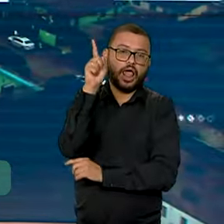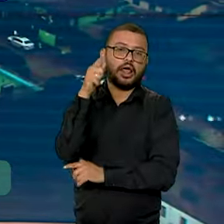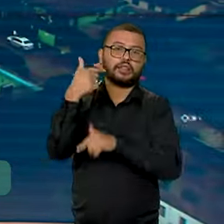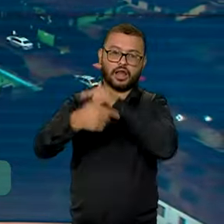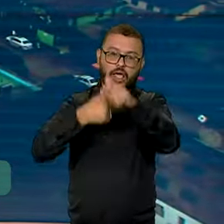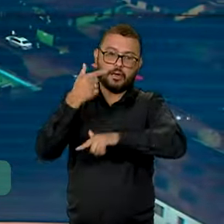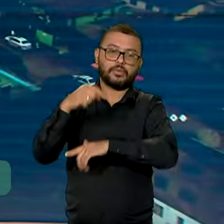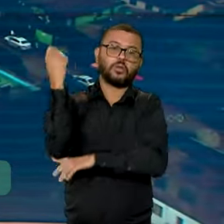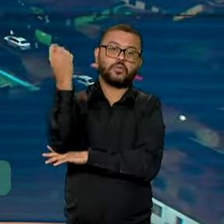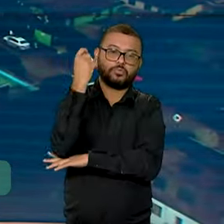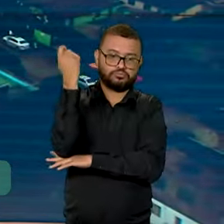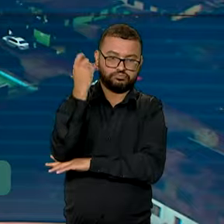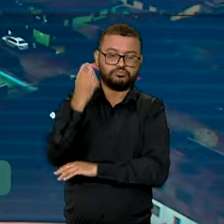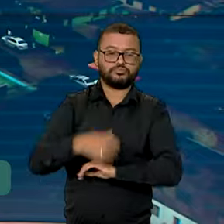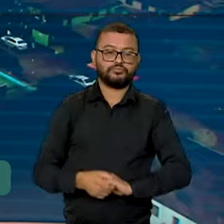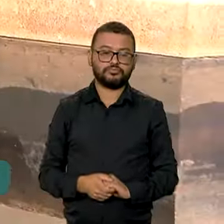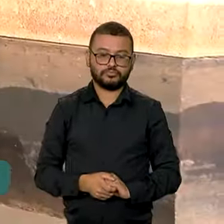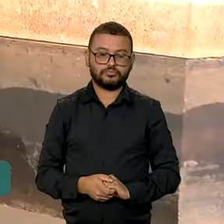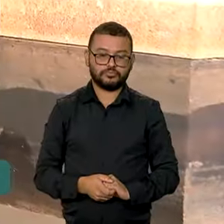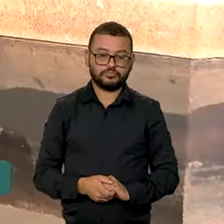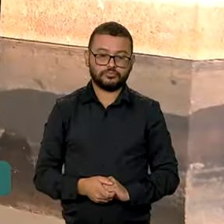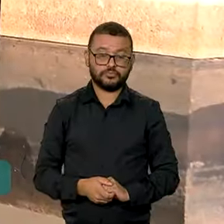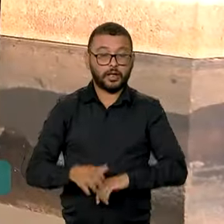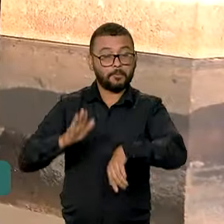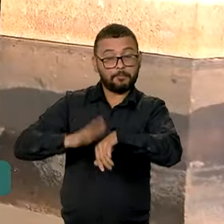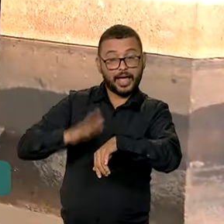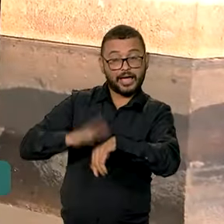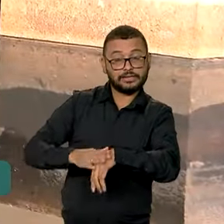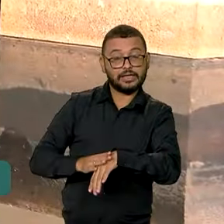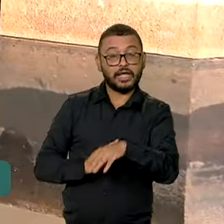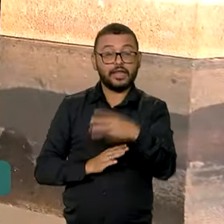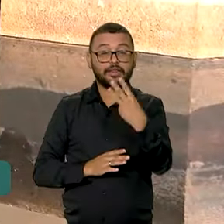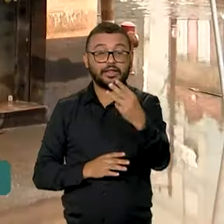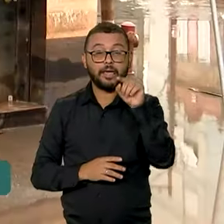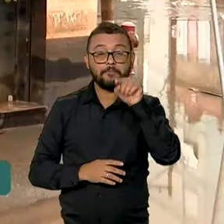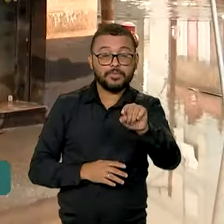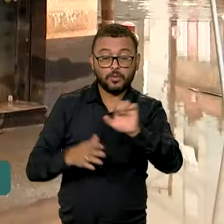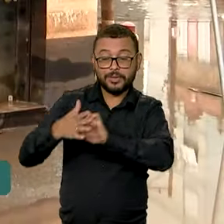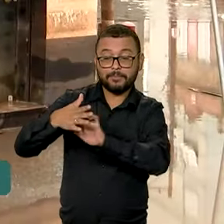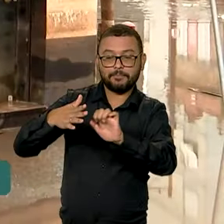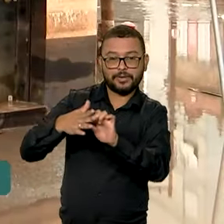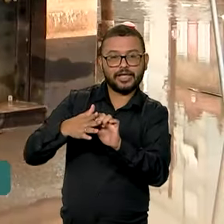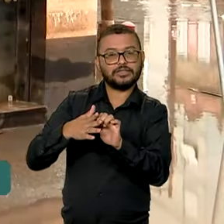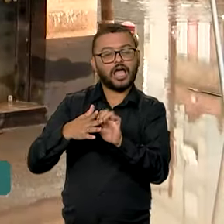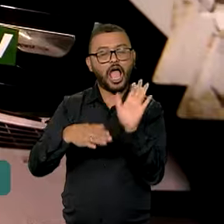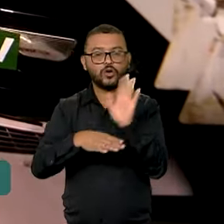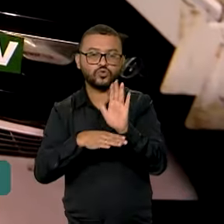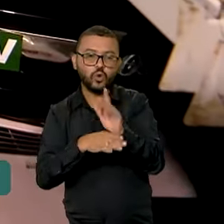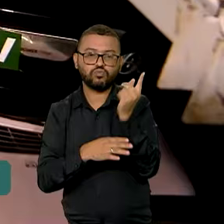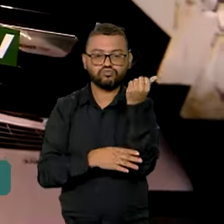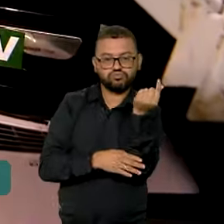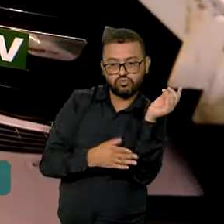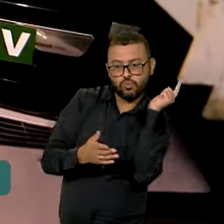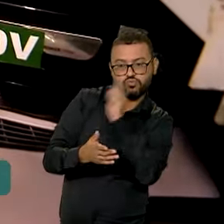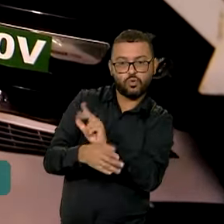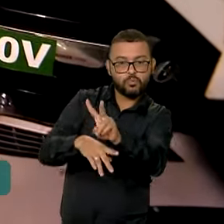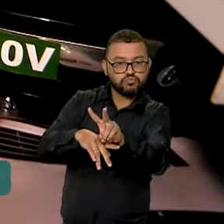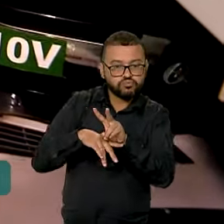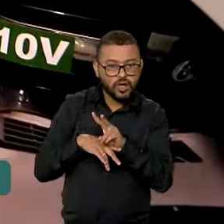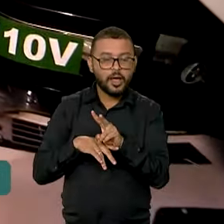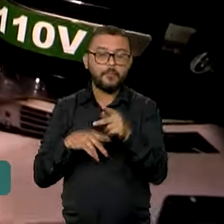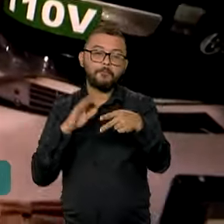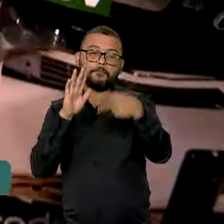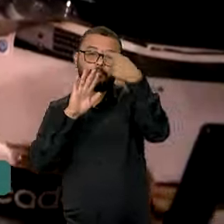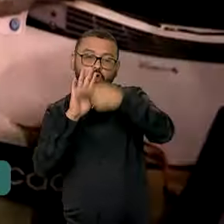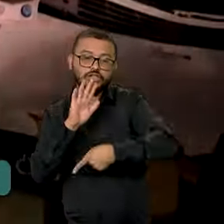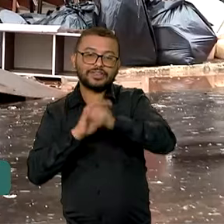atividades econômicas no estado. Mais de 3 mil empresas já foram beneficiadas no Rio Grande do Sul por meio do